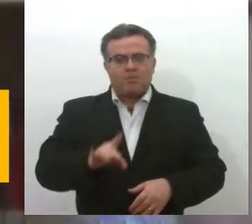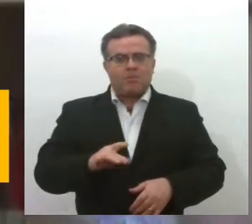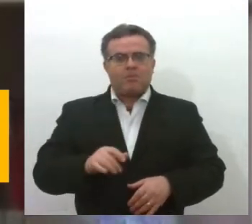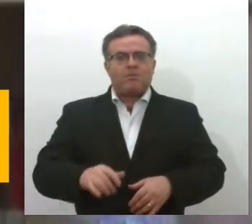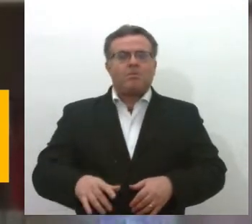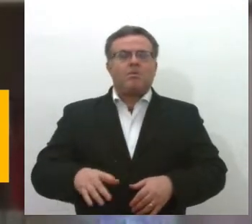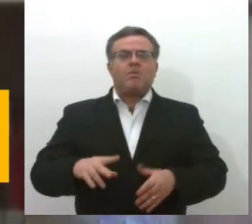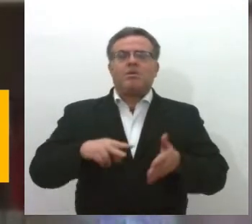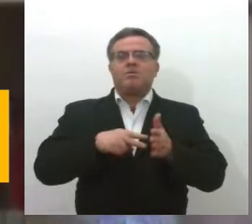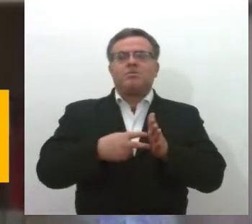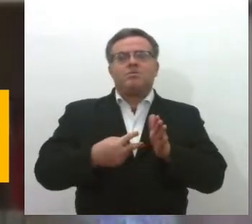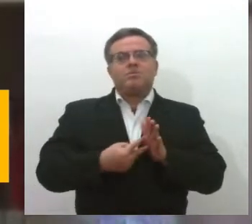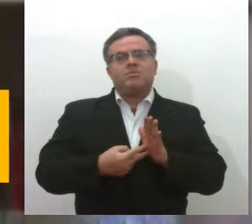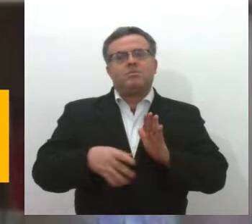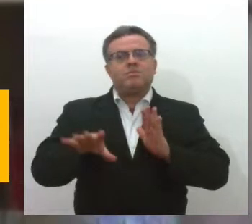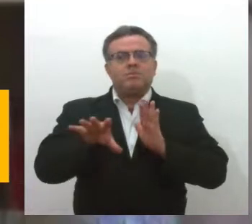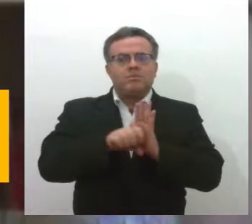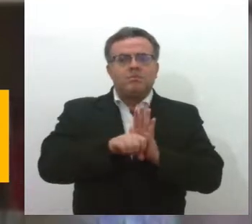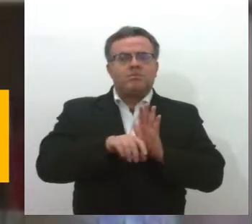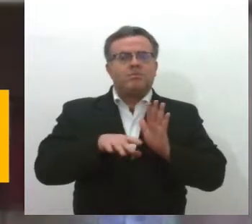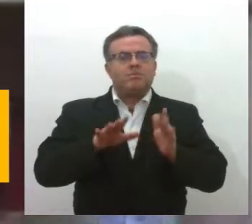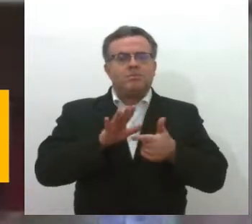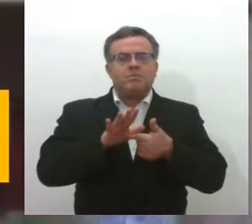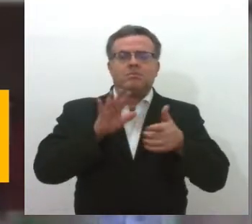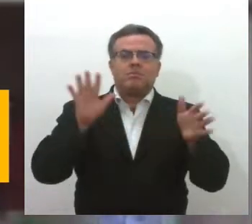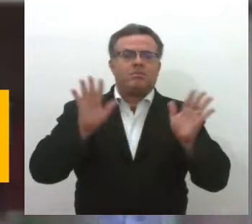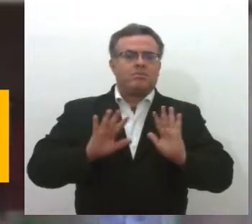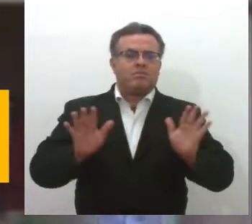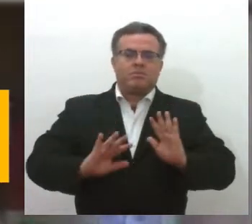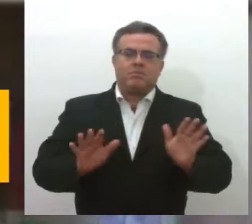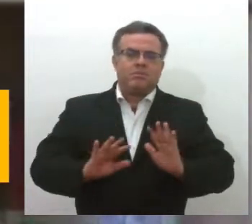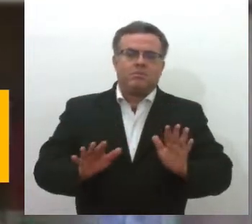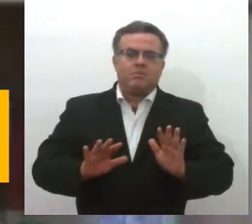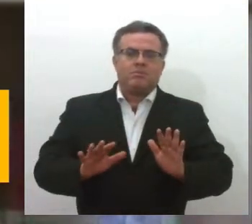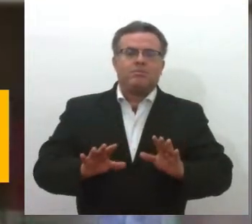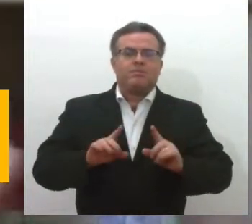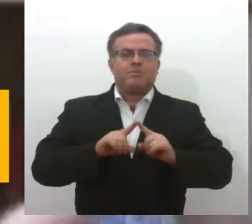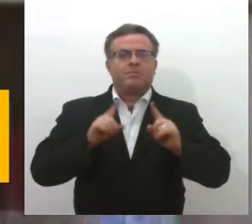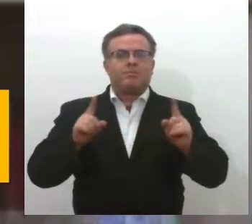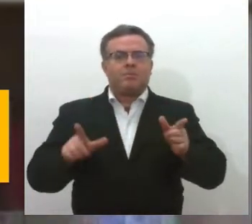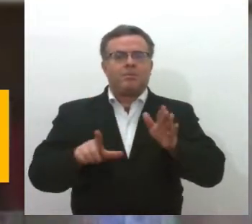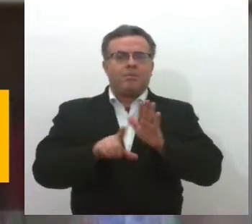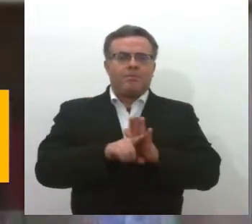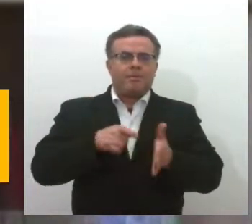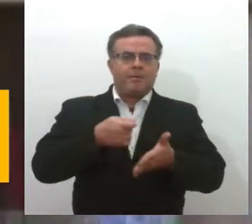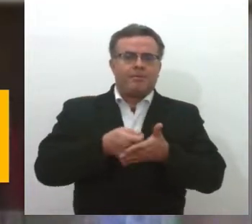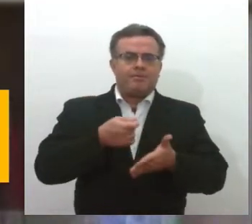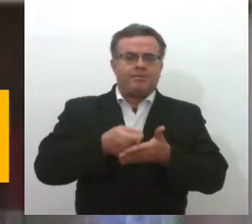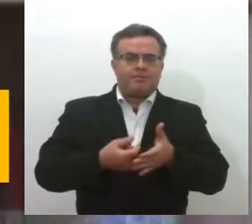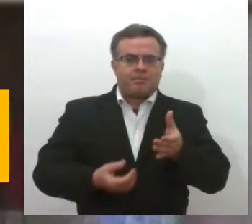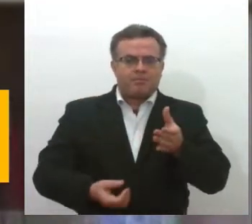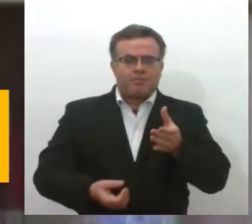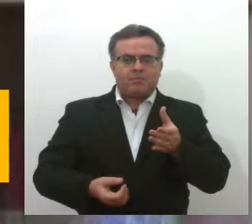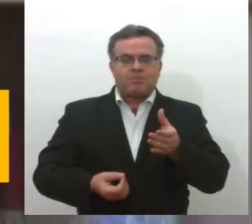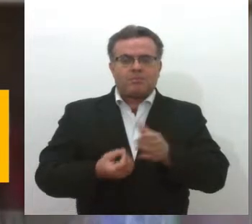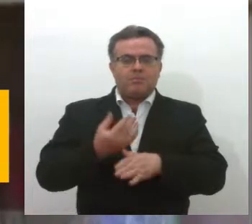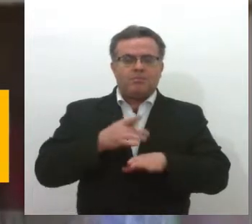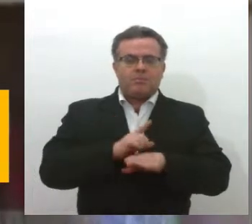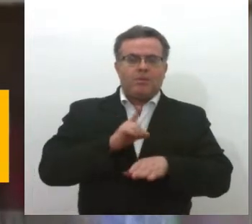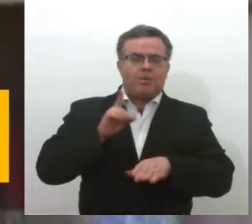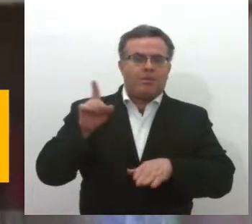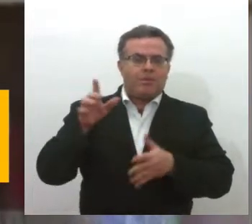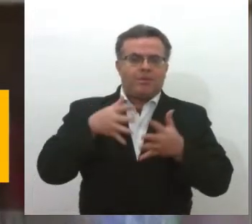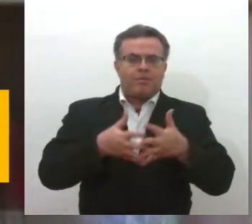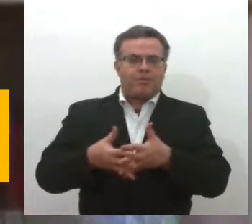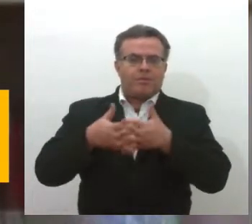simbólica, é uma iniciativa legal, inspirada por uma organização americana que criou essa campanha com o objetivo de